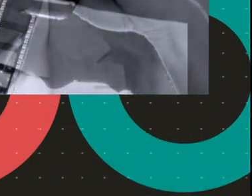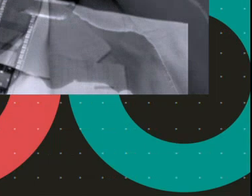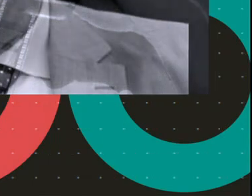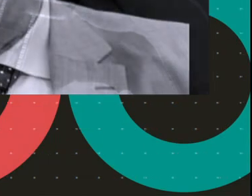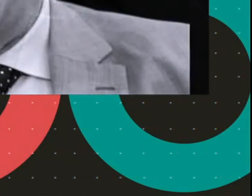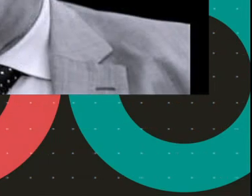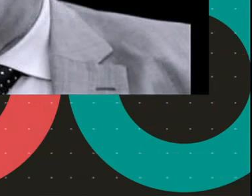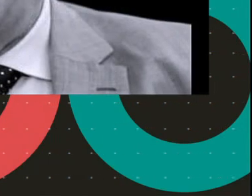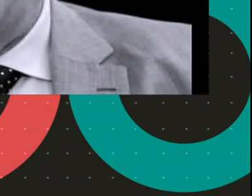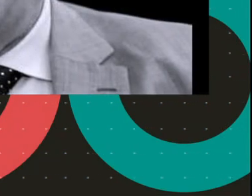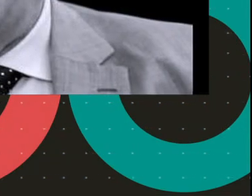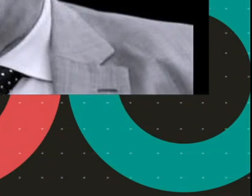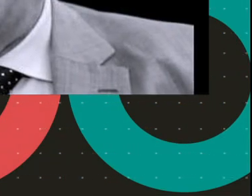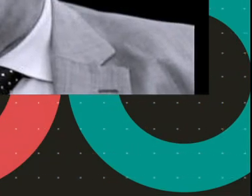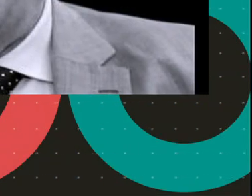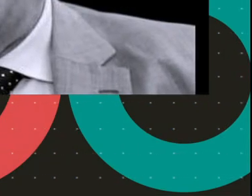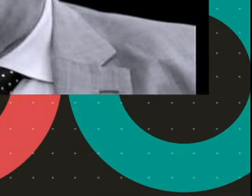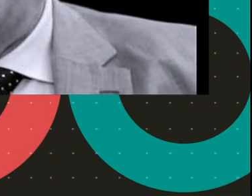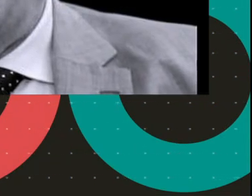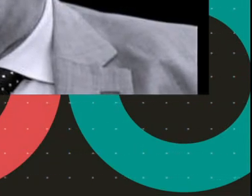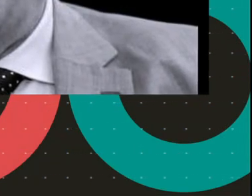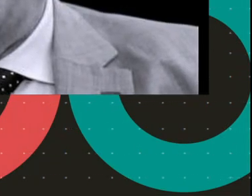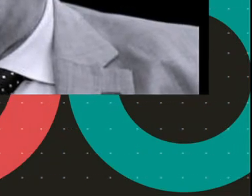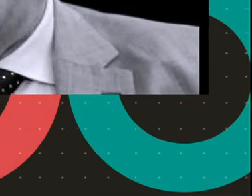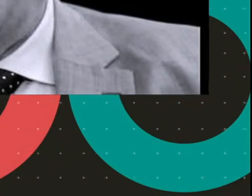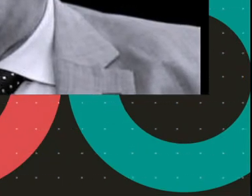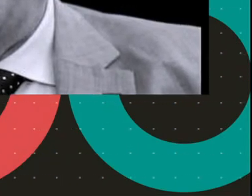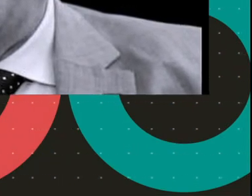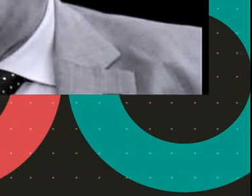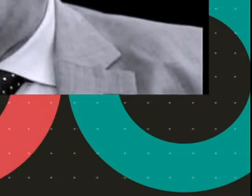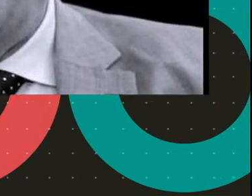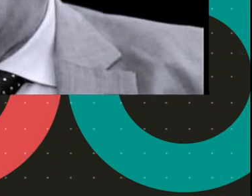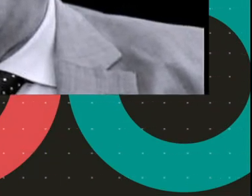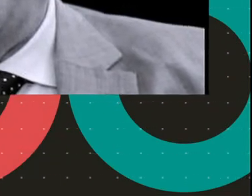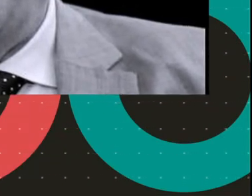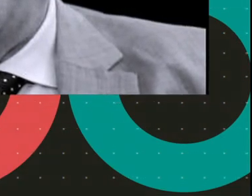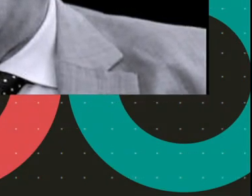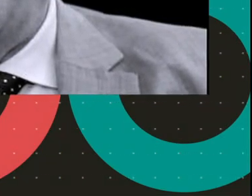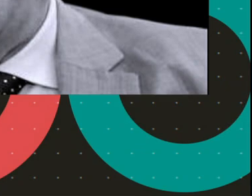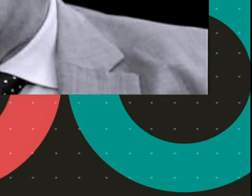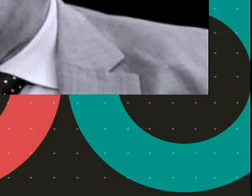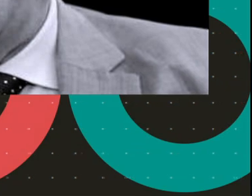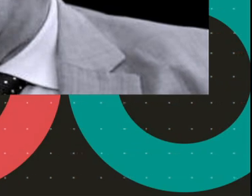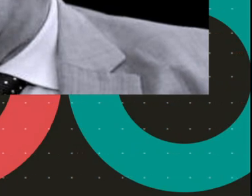contribuir para raciocinar a respeito da nossa sociedade e tentar modificá-la.